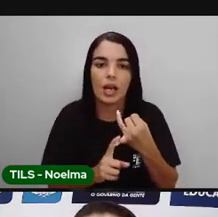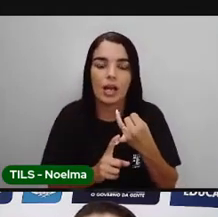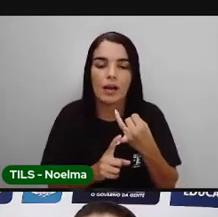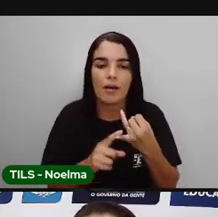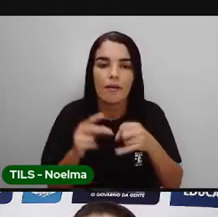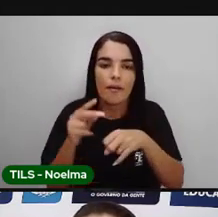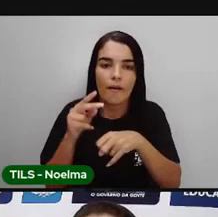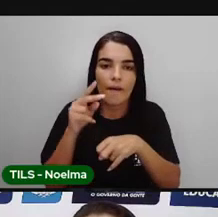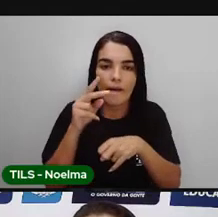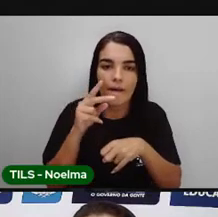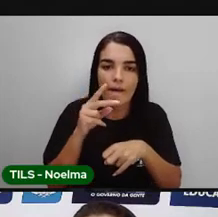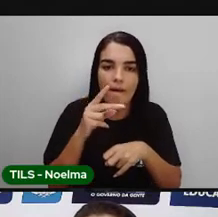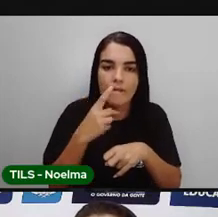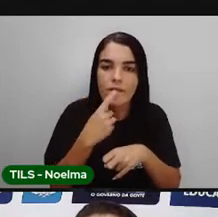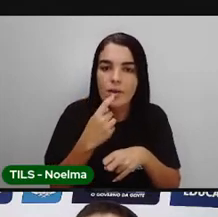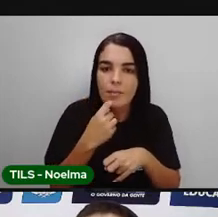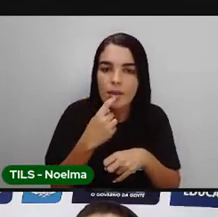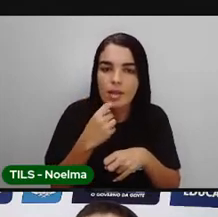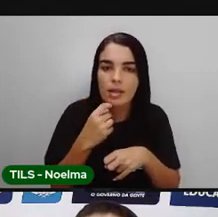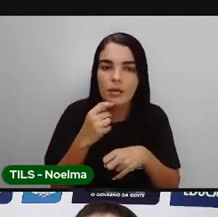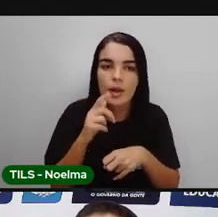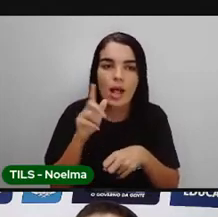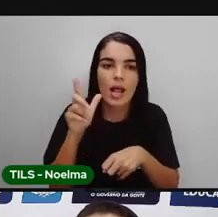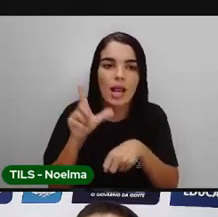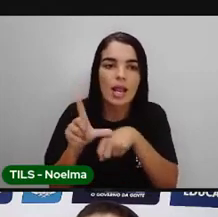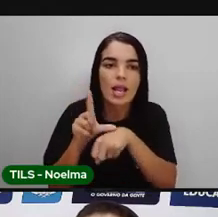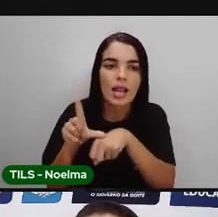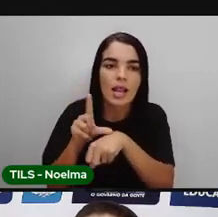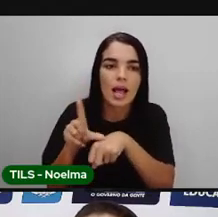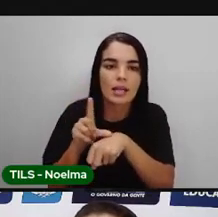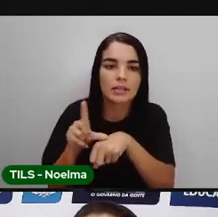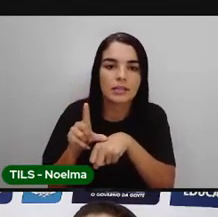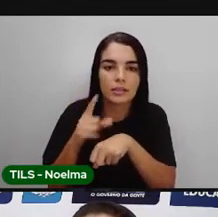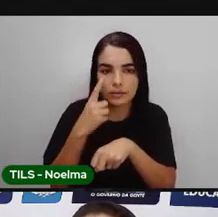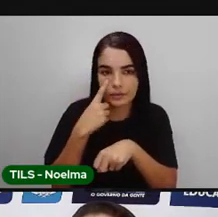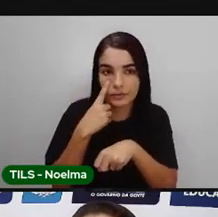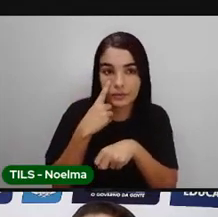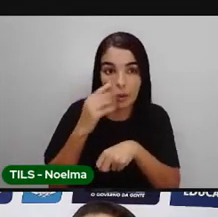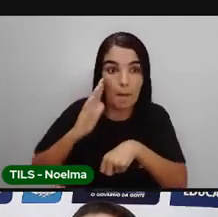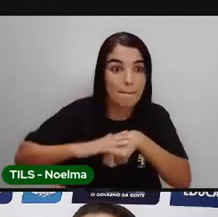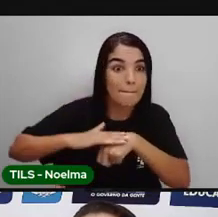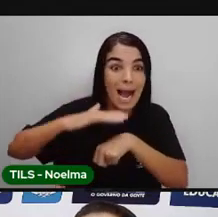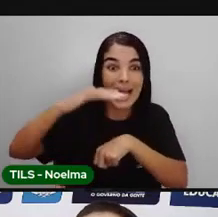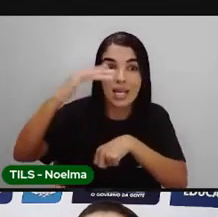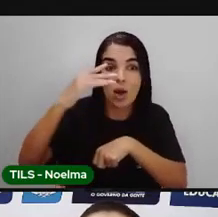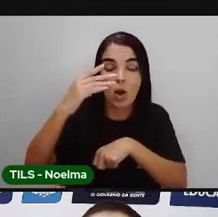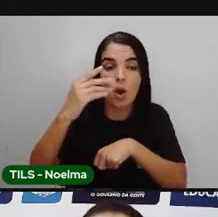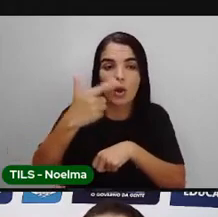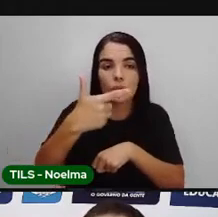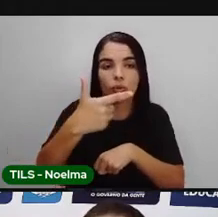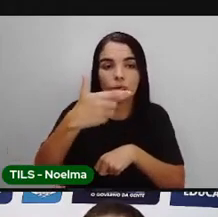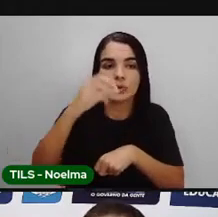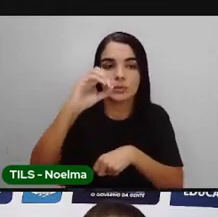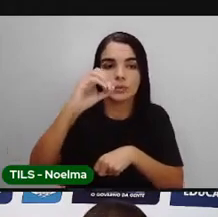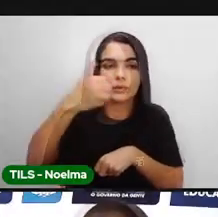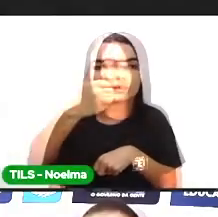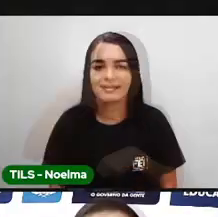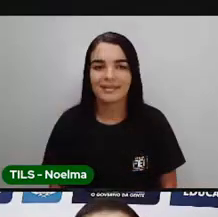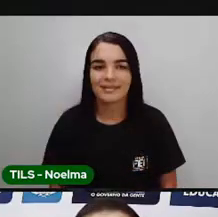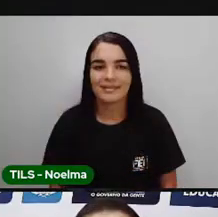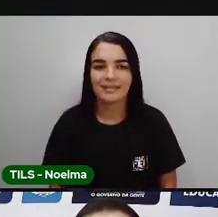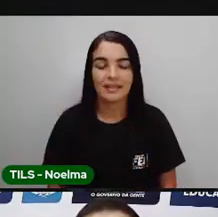entre 2018 e 2019, e também 2019 e 2020, que foi o segundo maior,